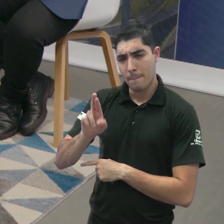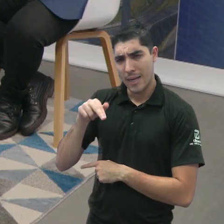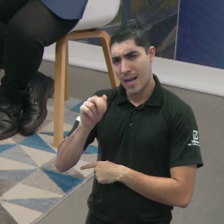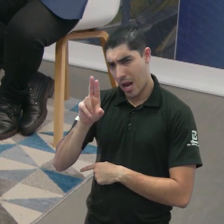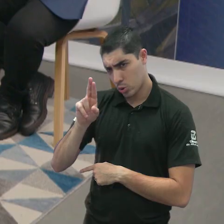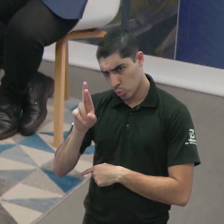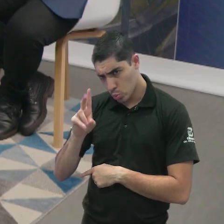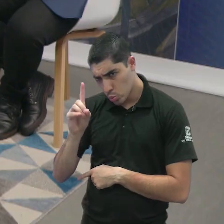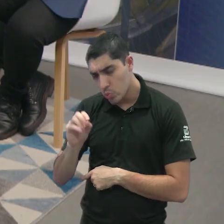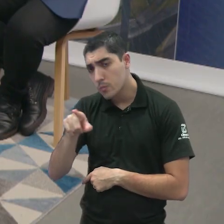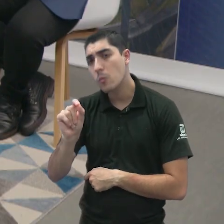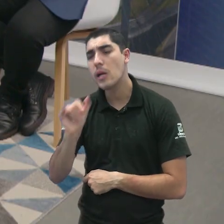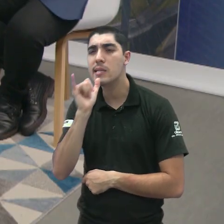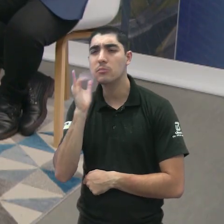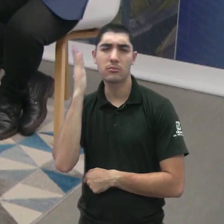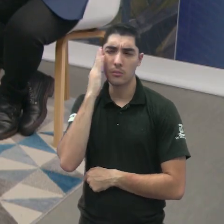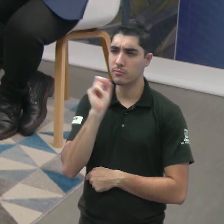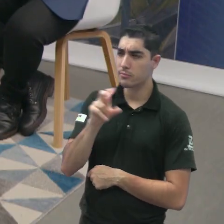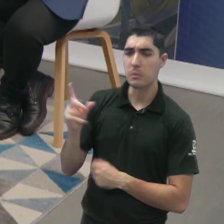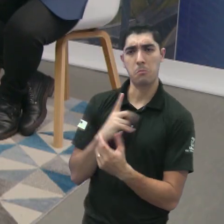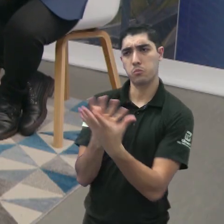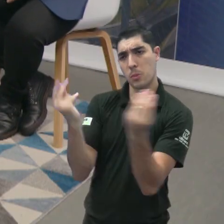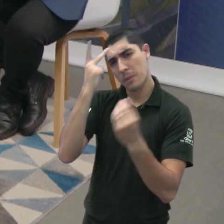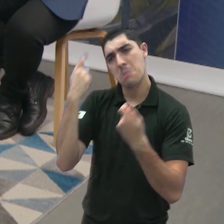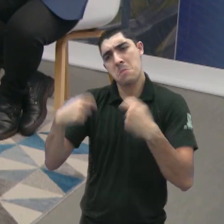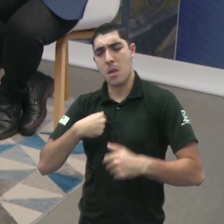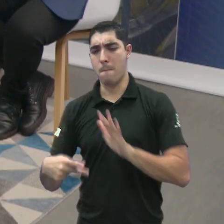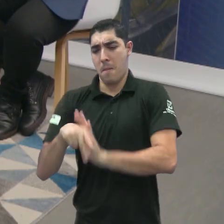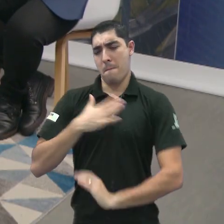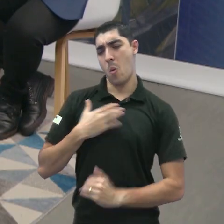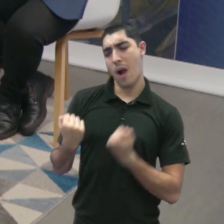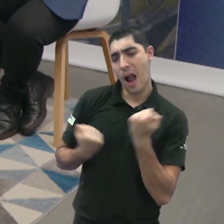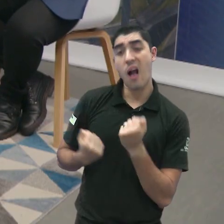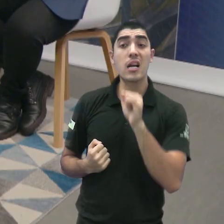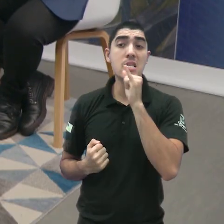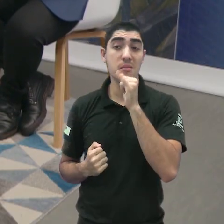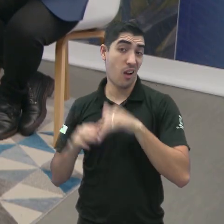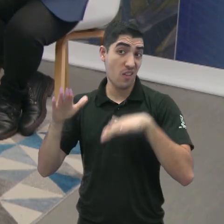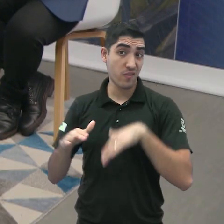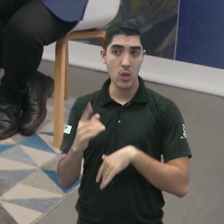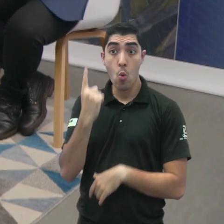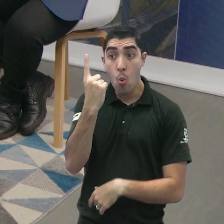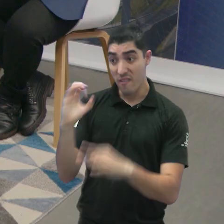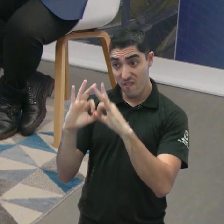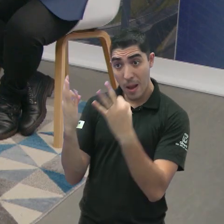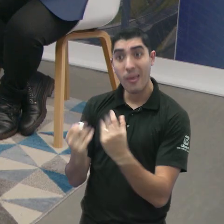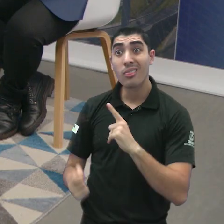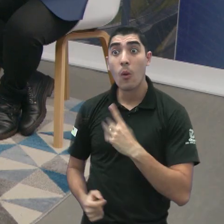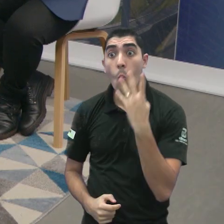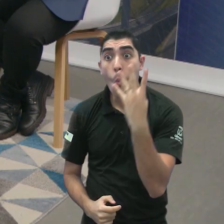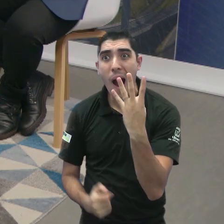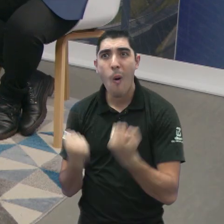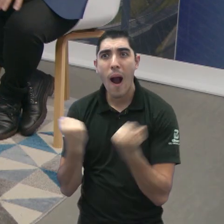dia crescendo, as pessoas precisando ter o seu carro, todo mundo, uma família tem 4 carros às vezes, né? É um absurdo,